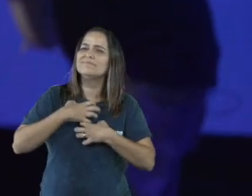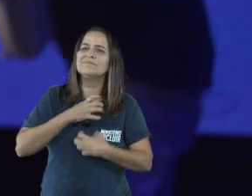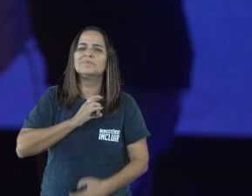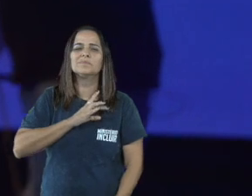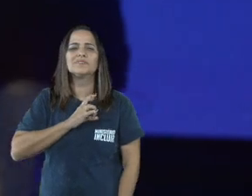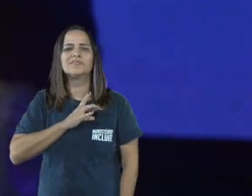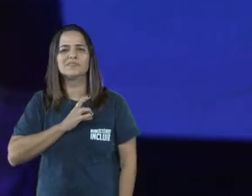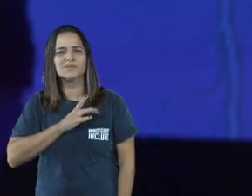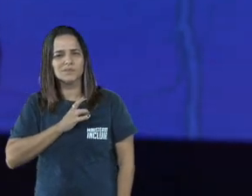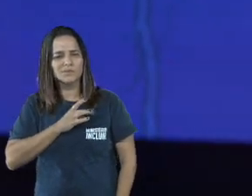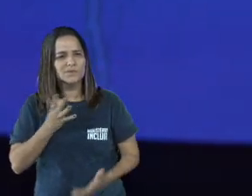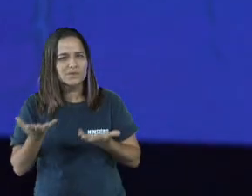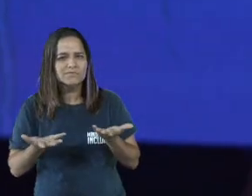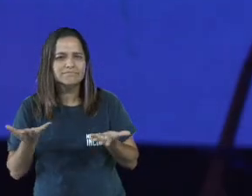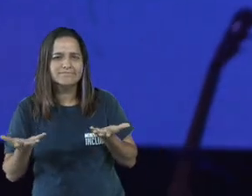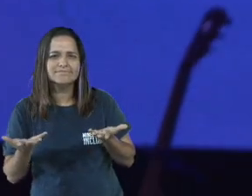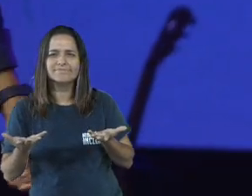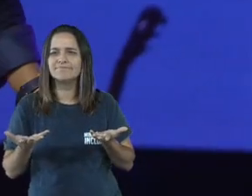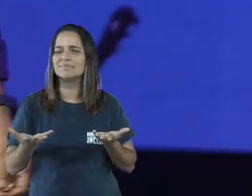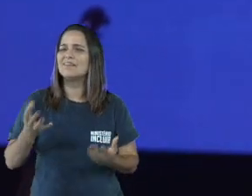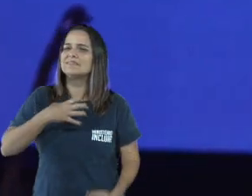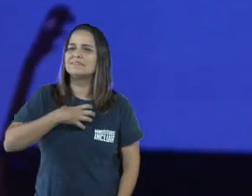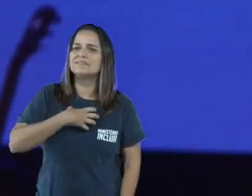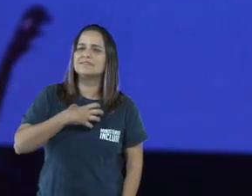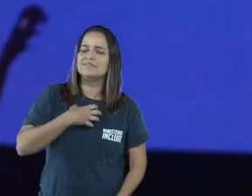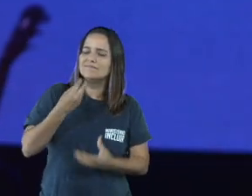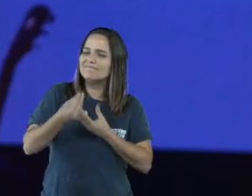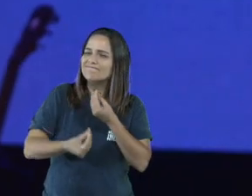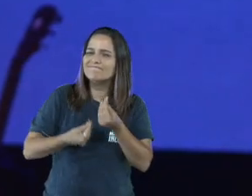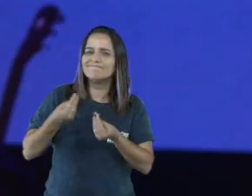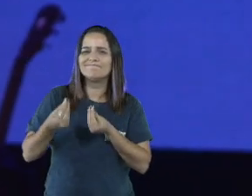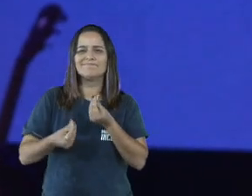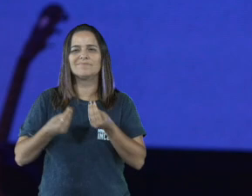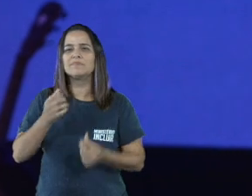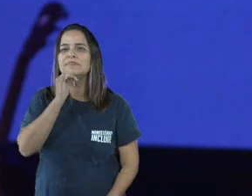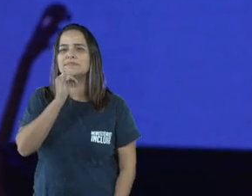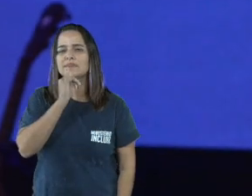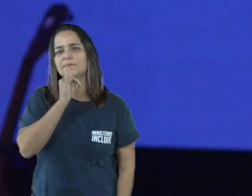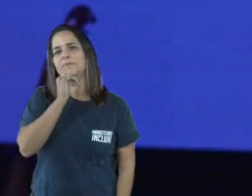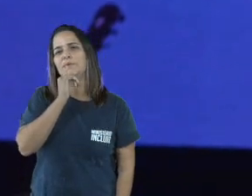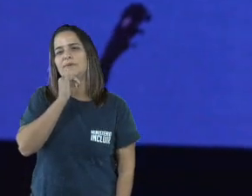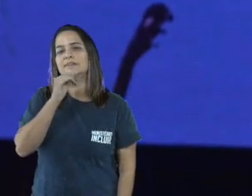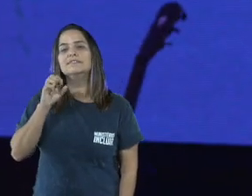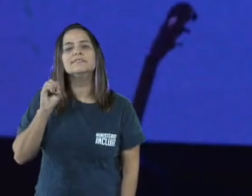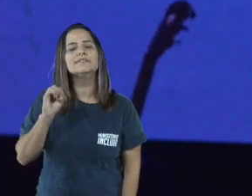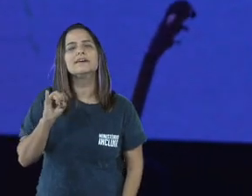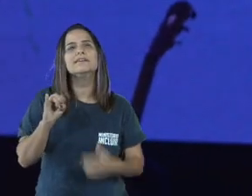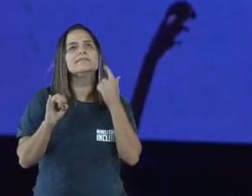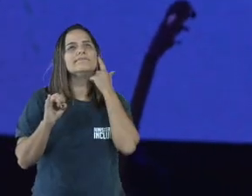e é muito duro a gente ouvir certas afirmações quando a gente gosta muito mais de ouvir declarações